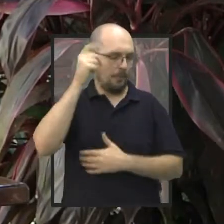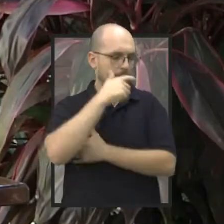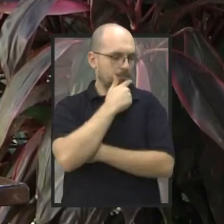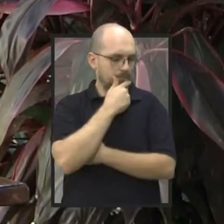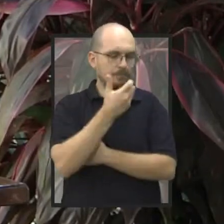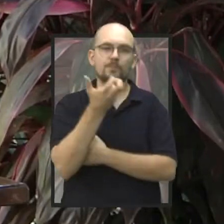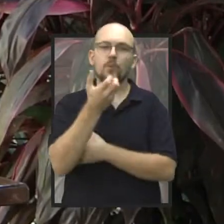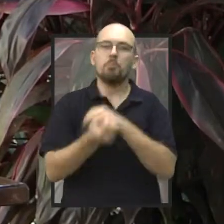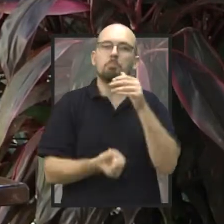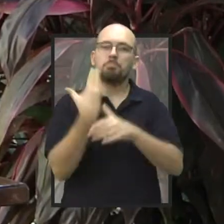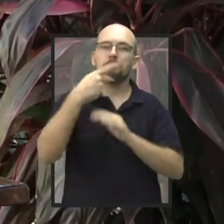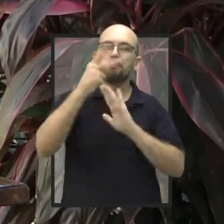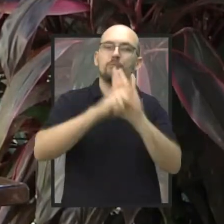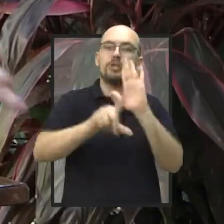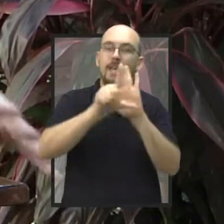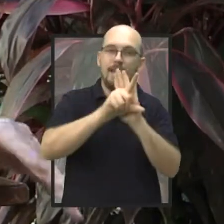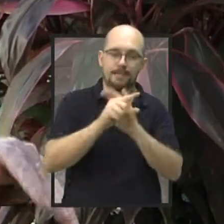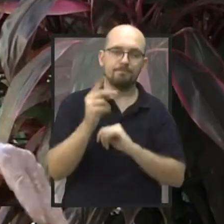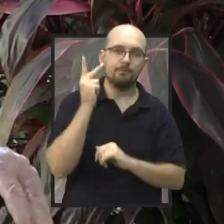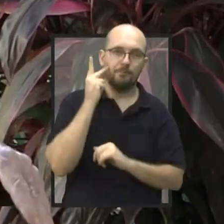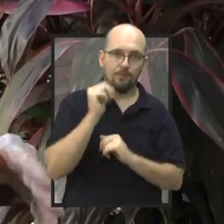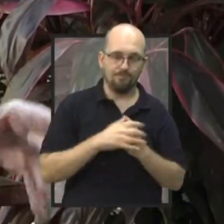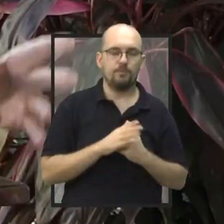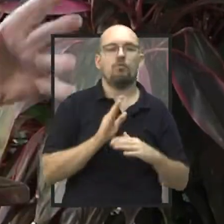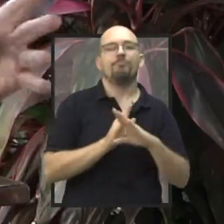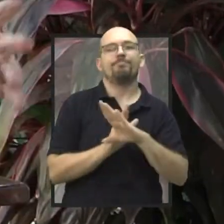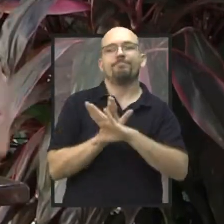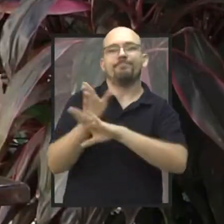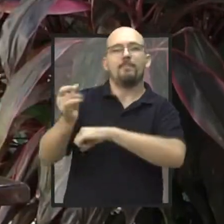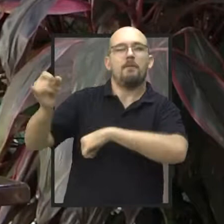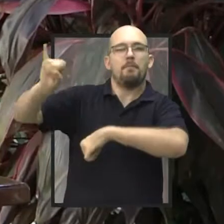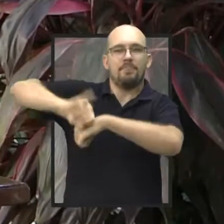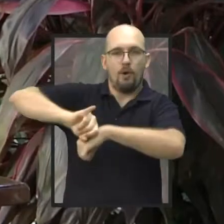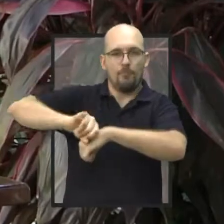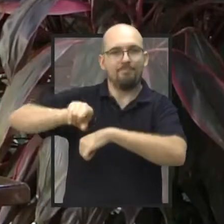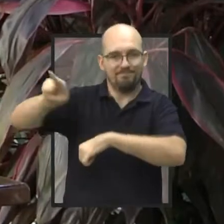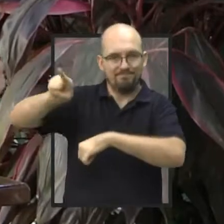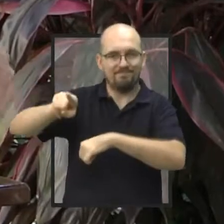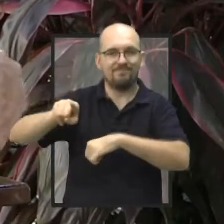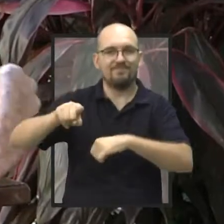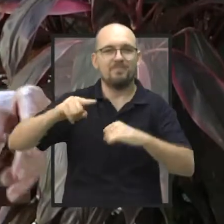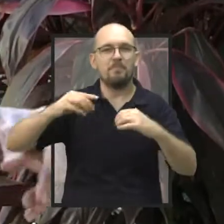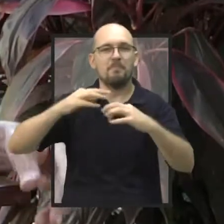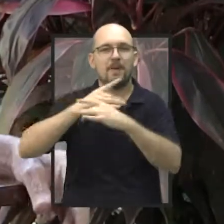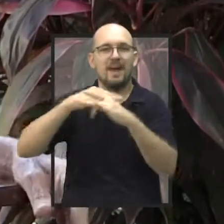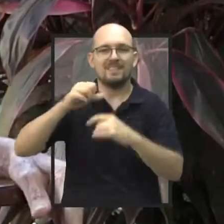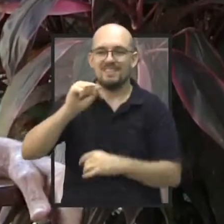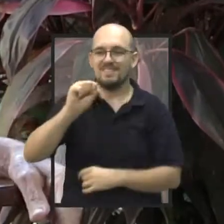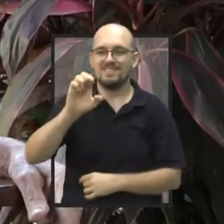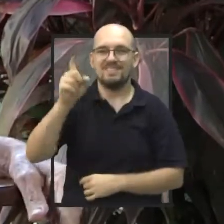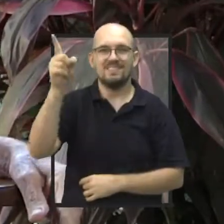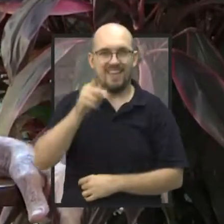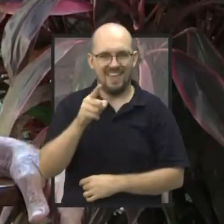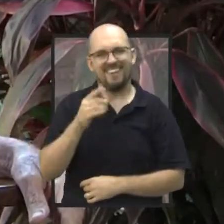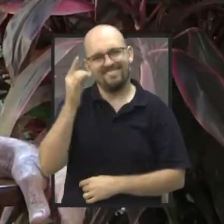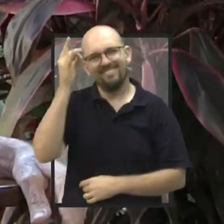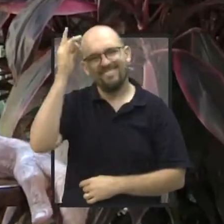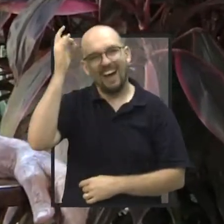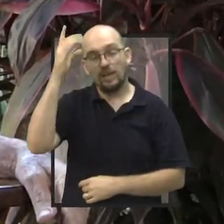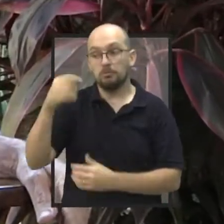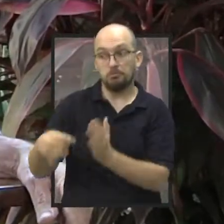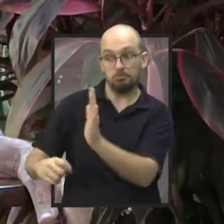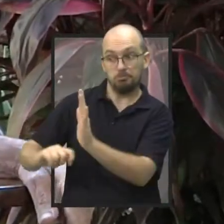lei. Então eu vou lá na capital, na Praça da Sé, fica fácil pegar a assinatura. Mas elas têm